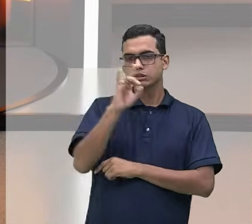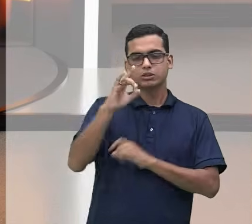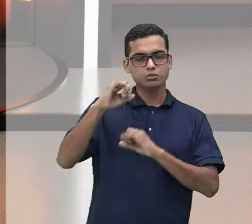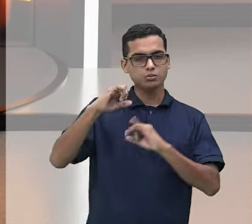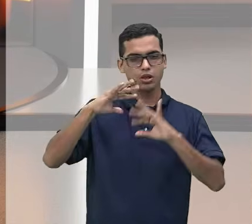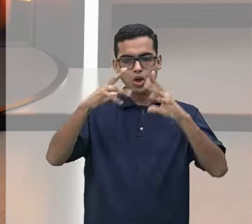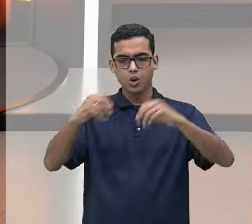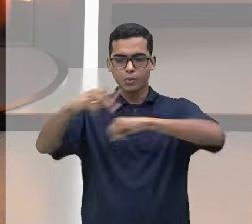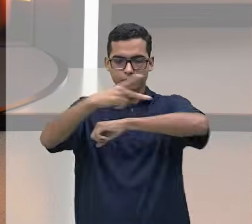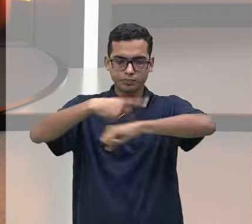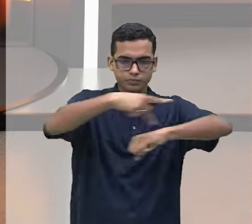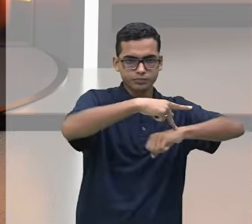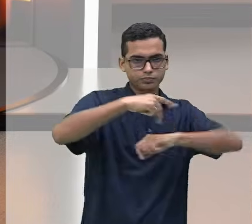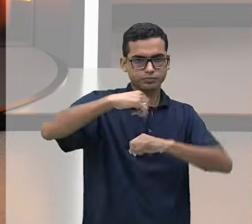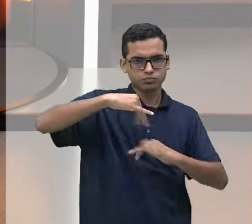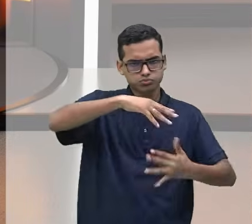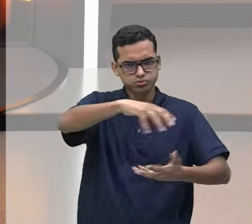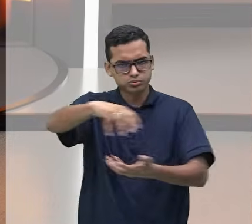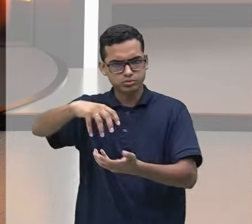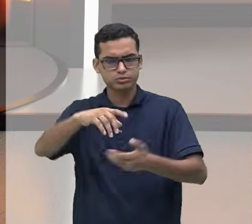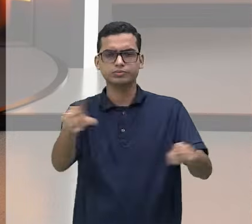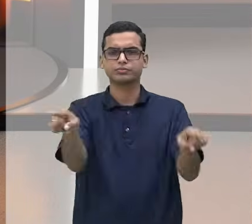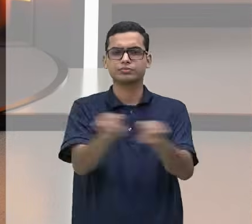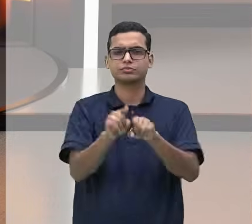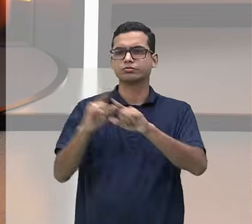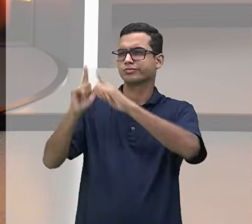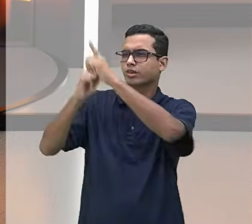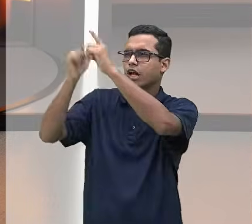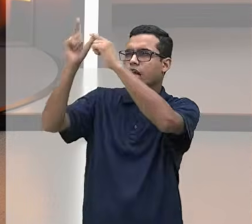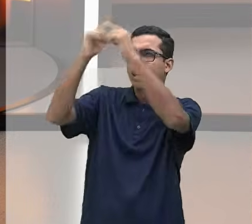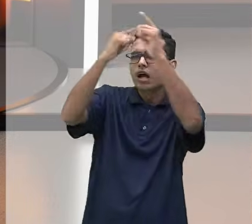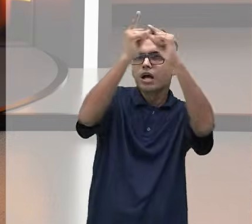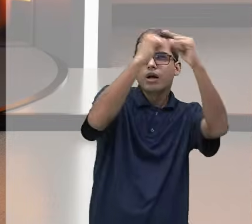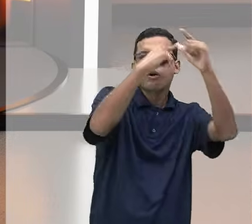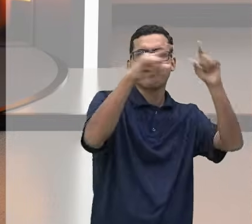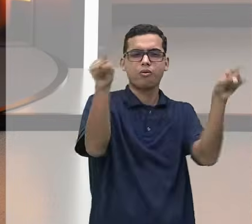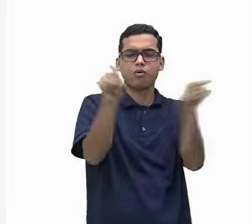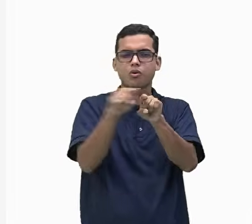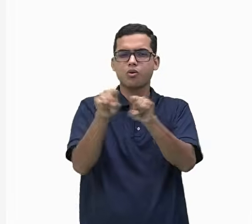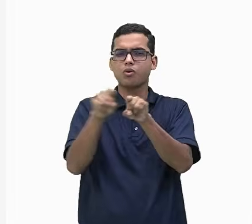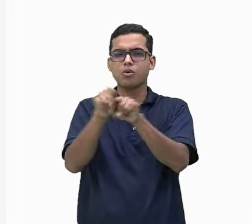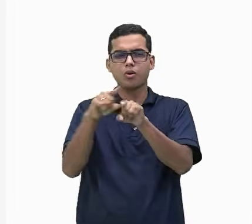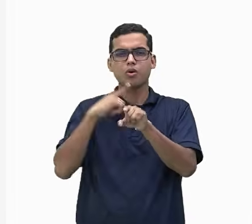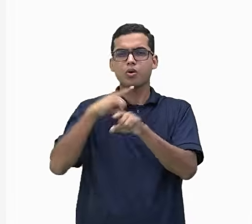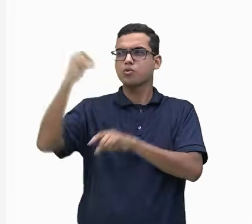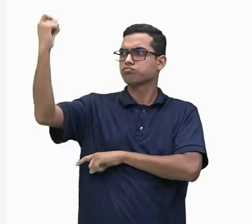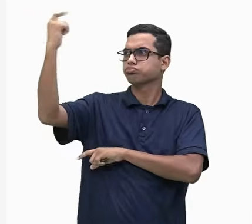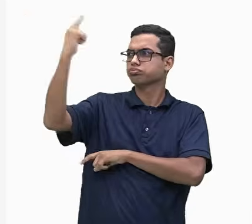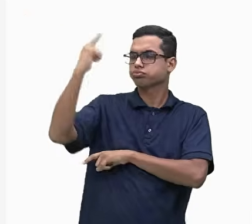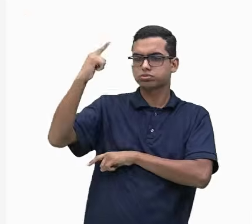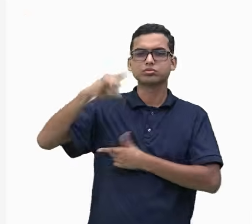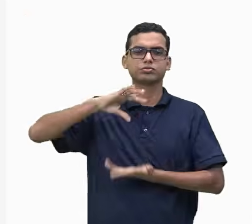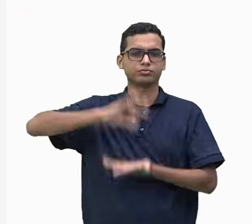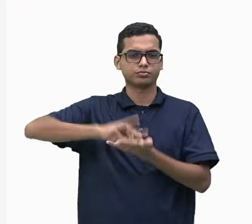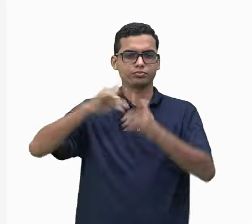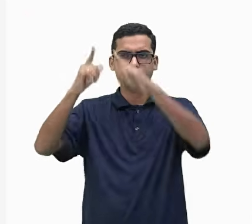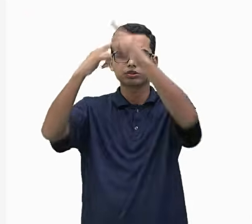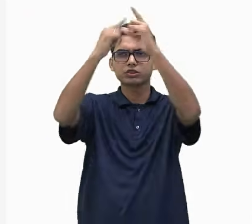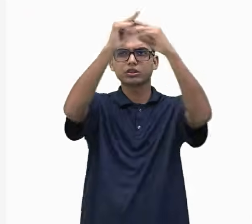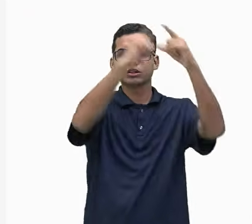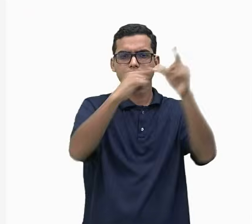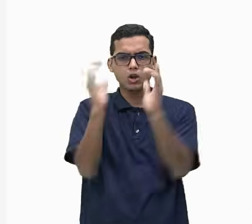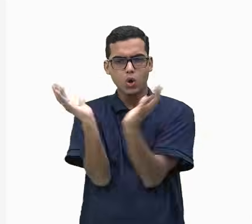relação às estrelas, às constelações, não. Então, a gente vai analisar no hemisfério sul. Qual vai ser o principal meio de